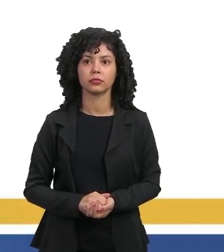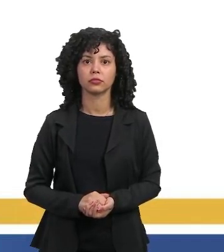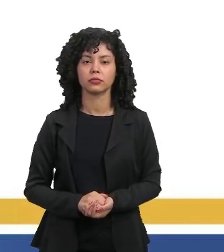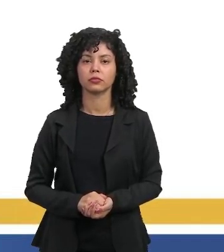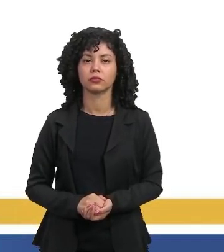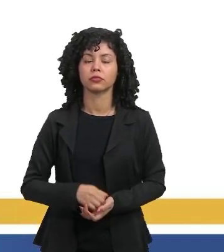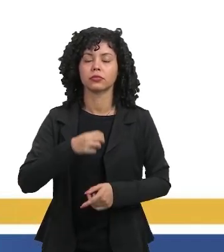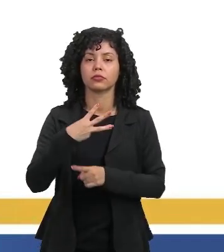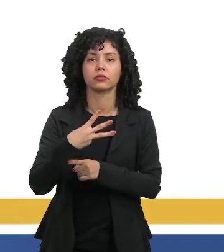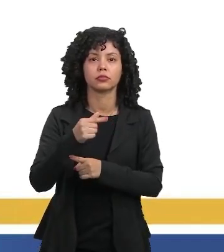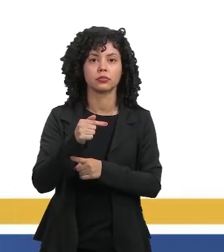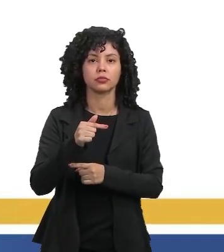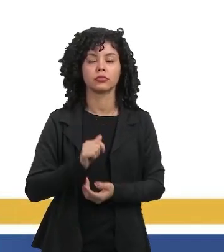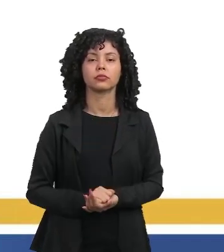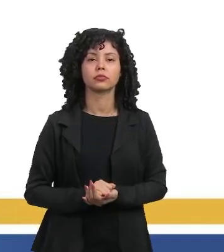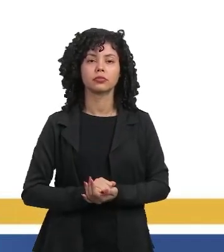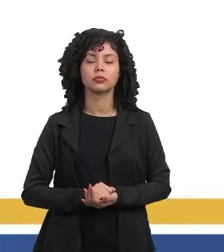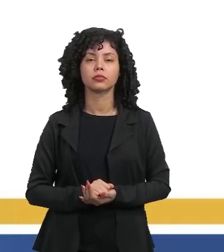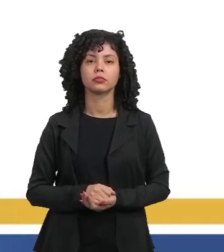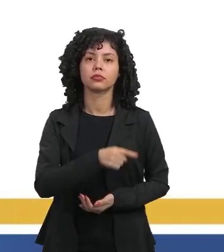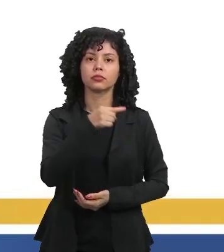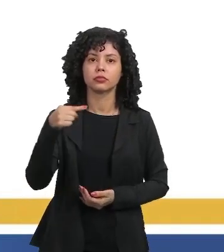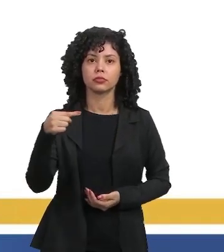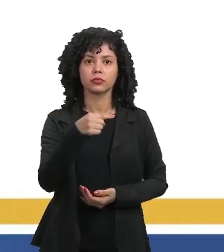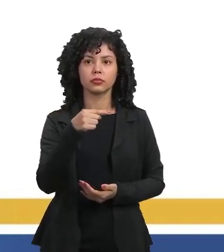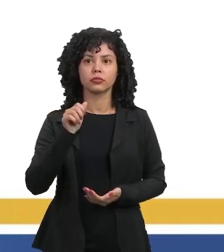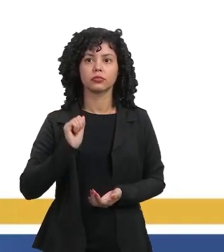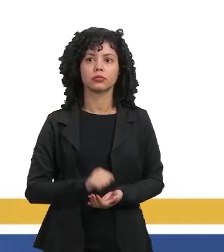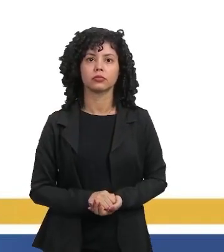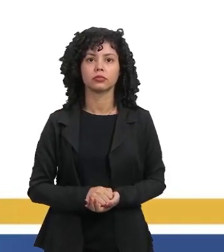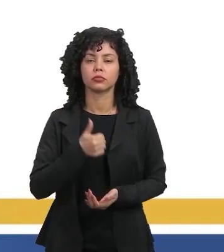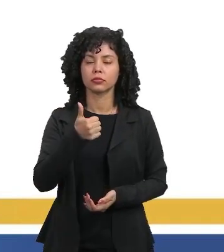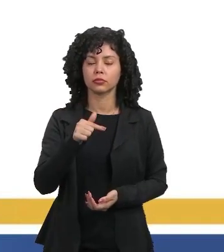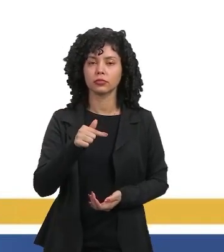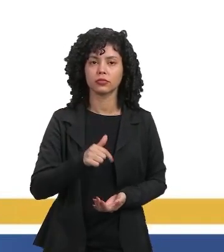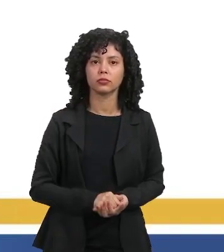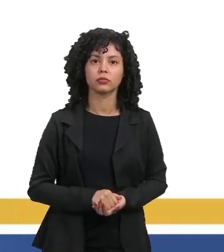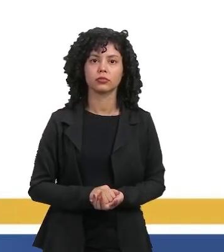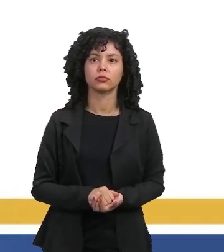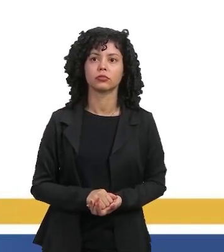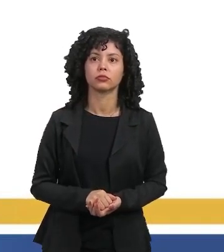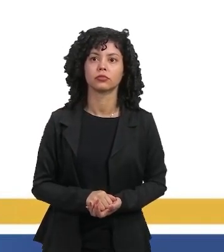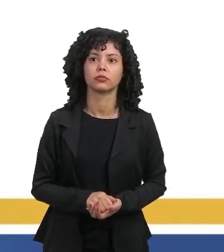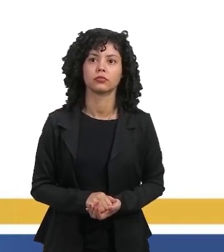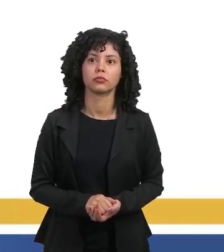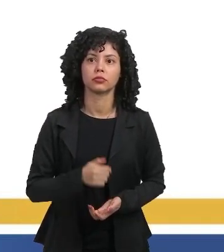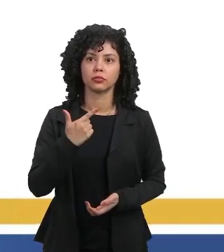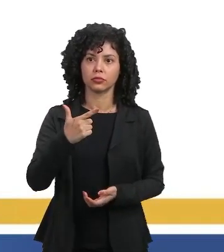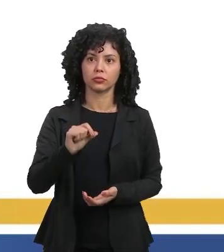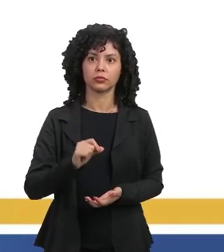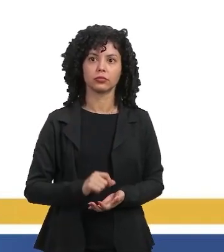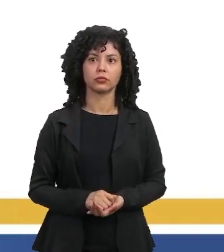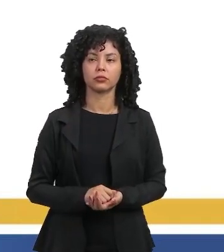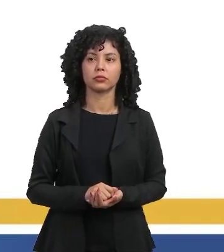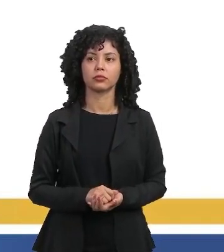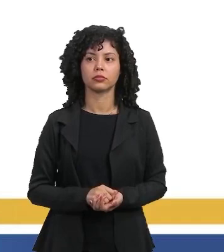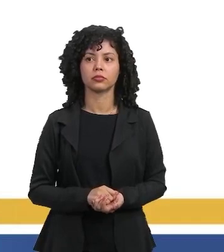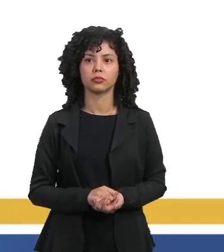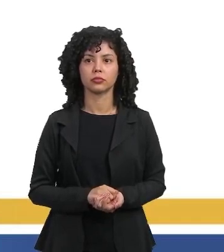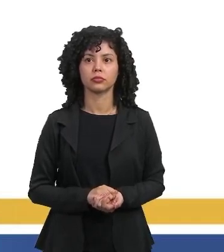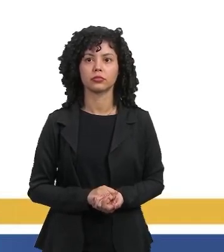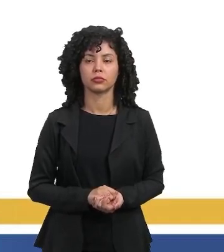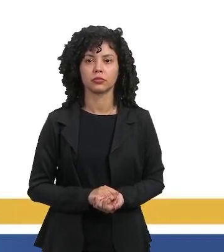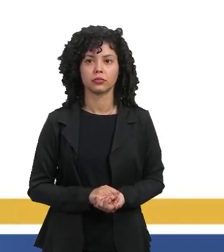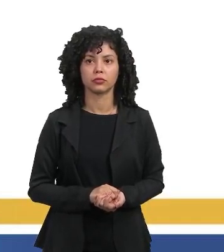E 37 menos 17 está dando 20.